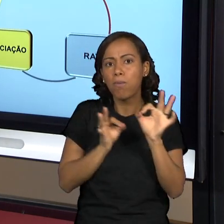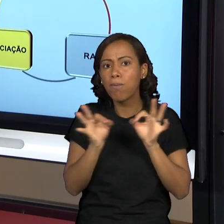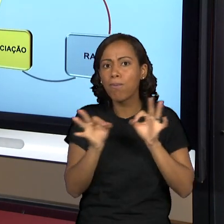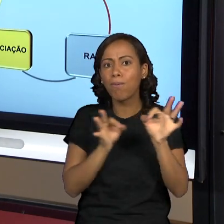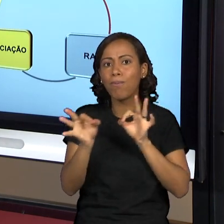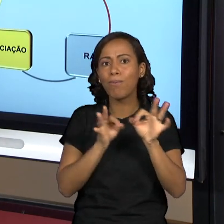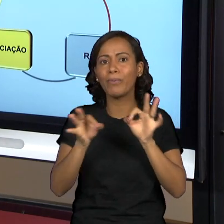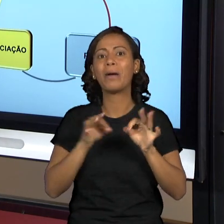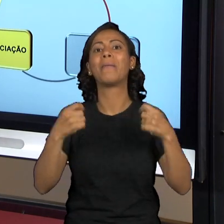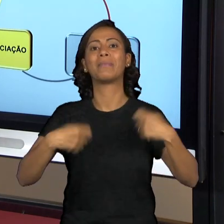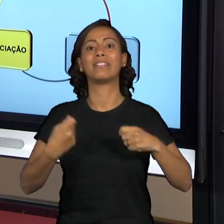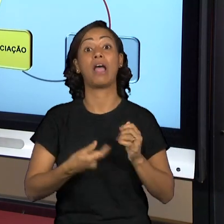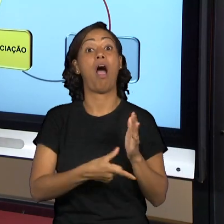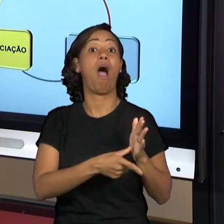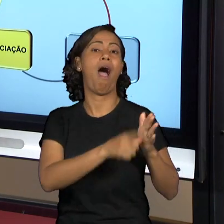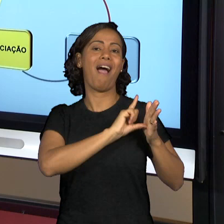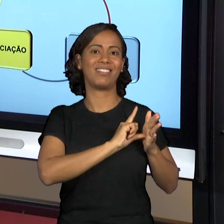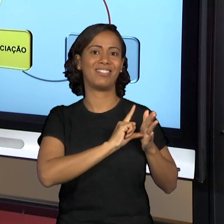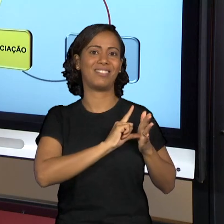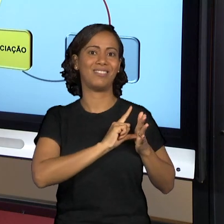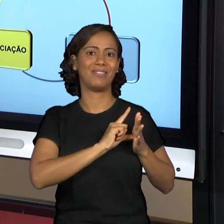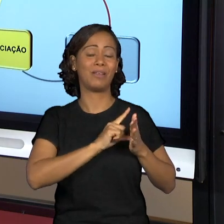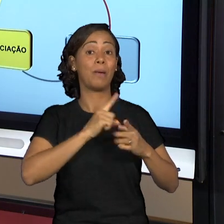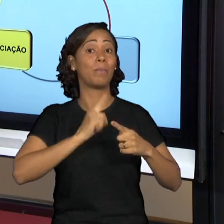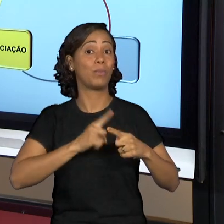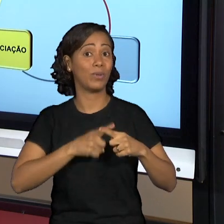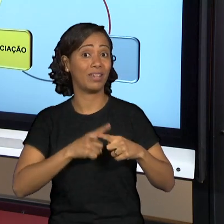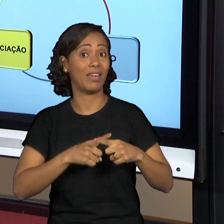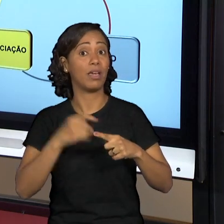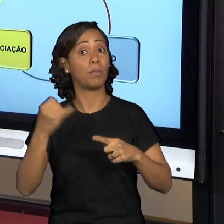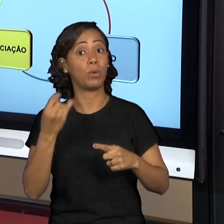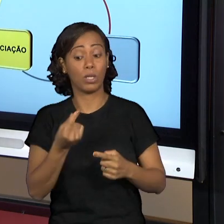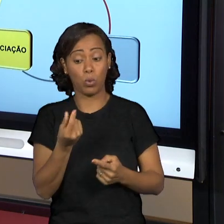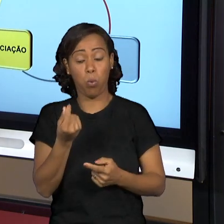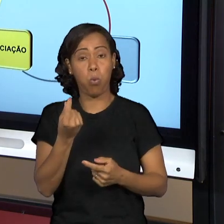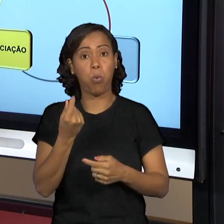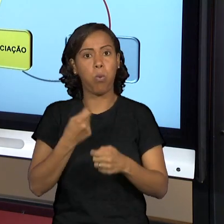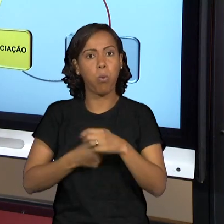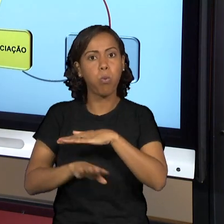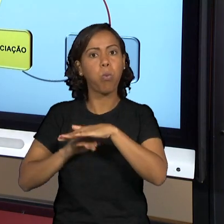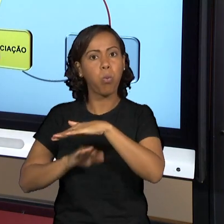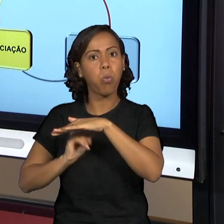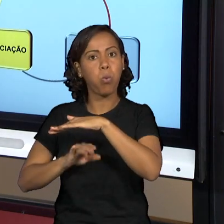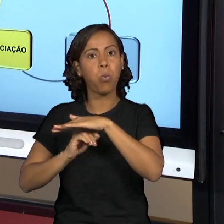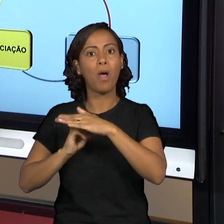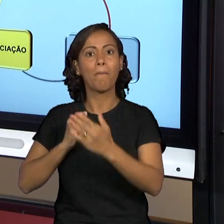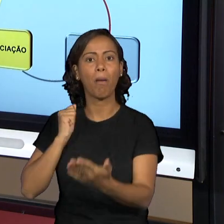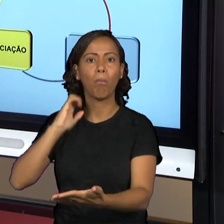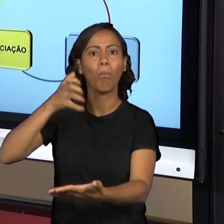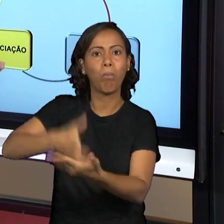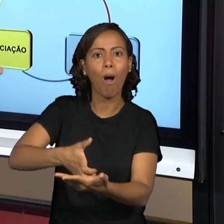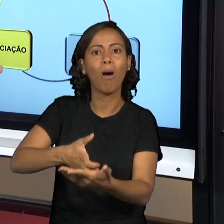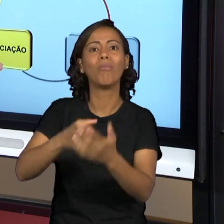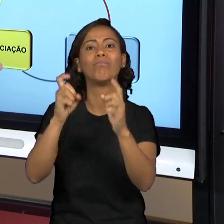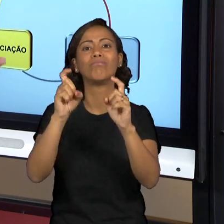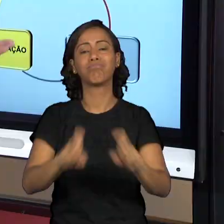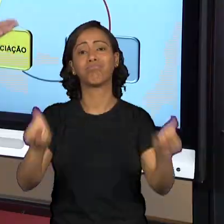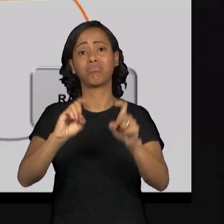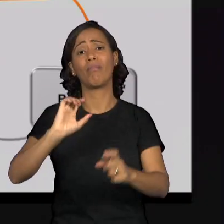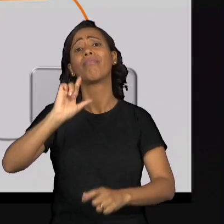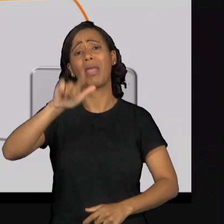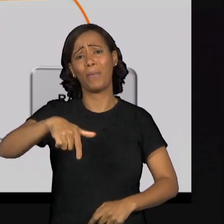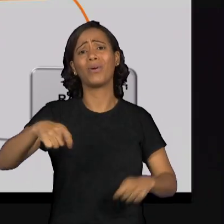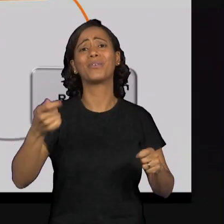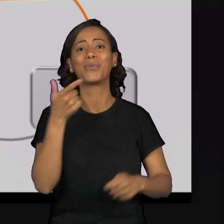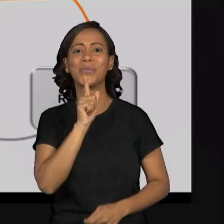daquele computador precisa ser compensada com a disponibilização de recurso para comprar esse material. E isso é o que nós chamamos